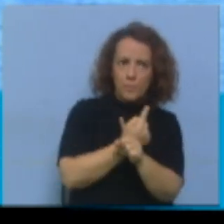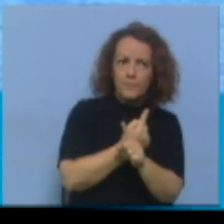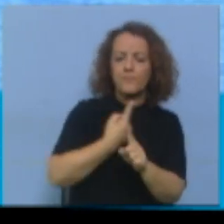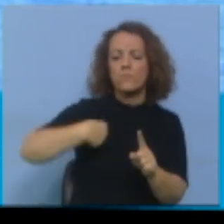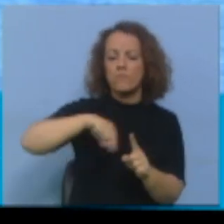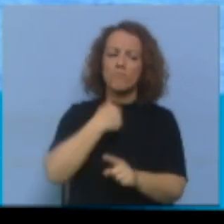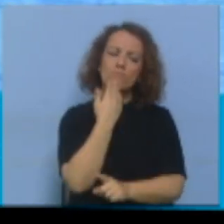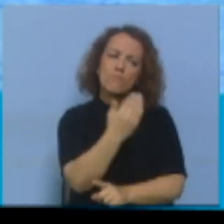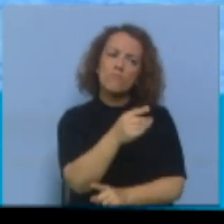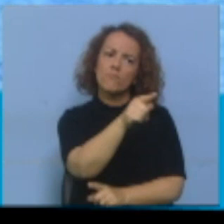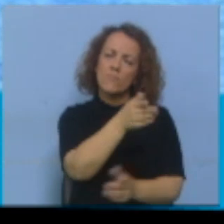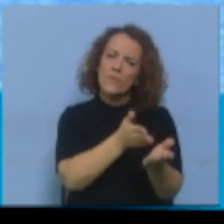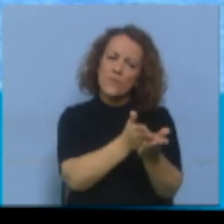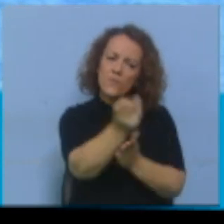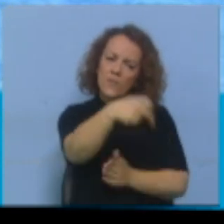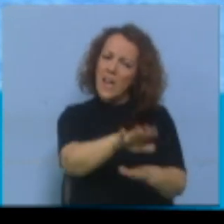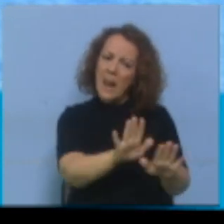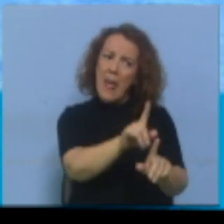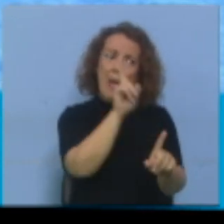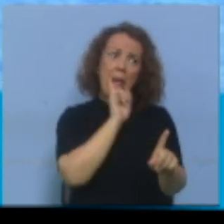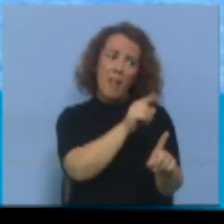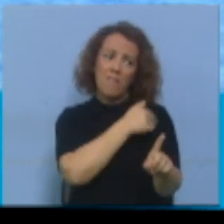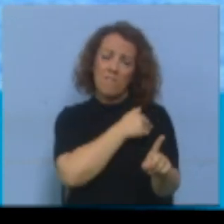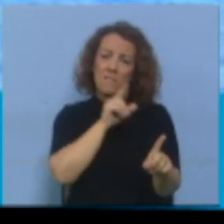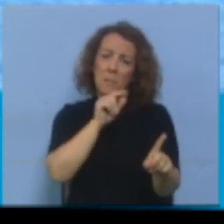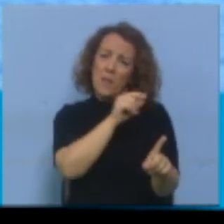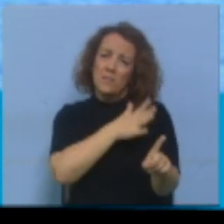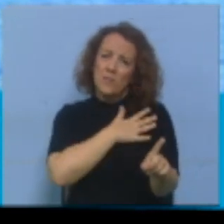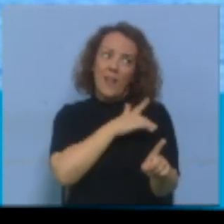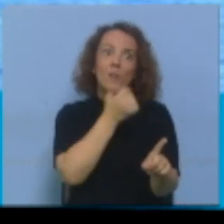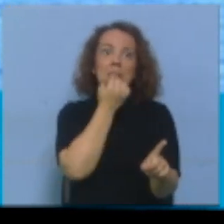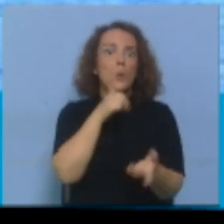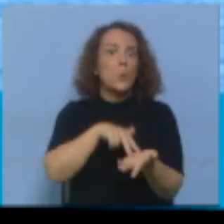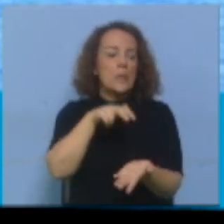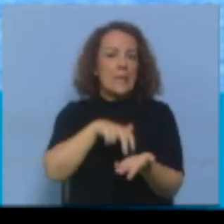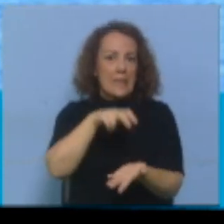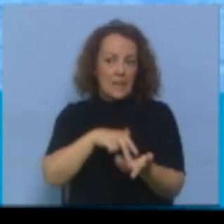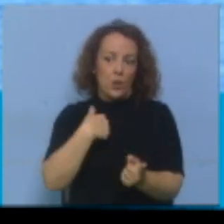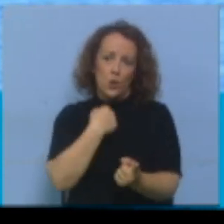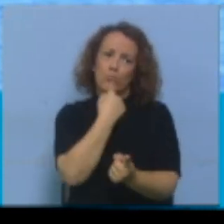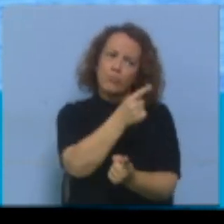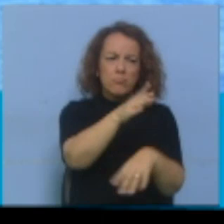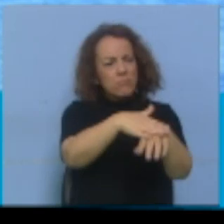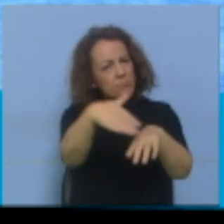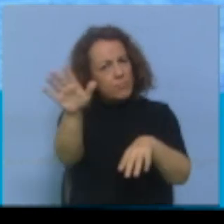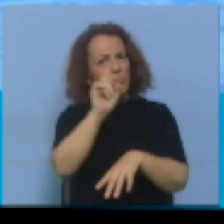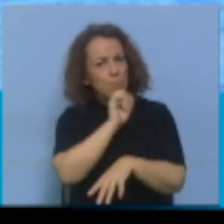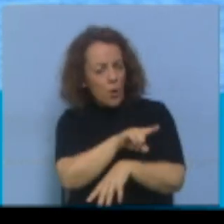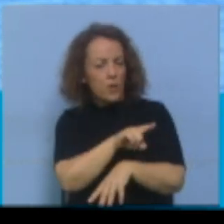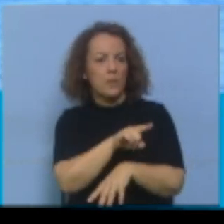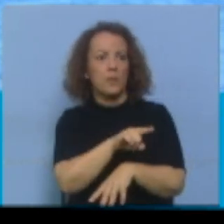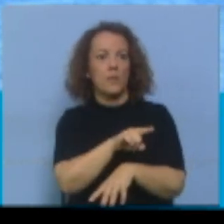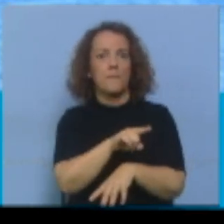bem pedir-lhe que não continuasse a vir e ela pediu também. Ela ficou toda contente quando nós demos essa possibilidade. Isso